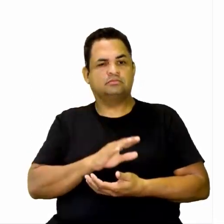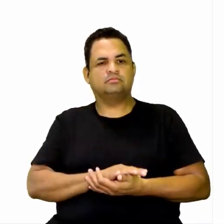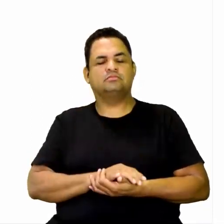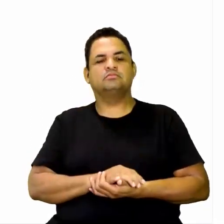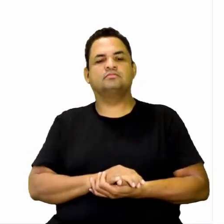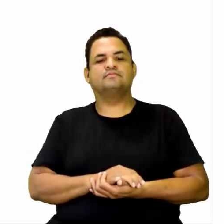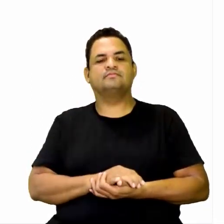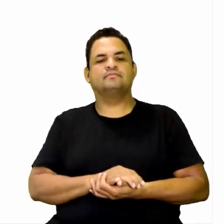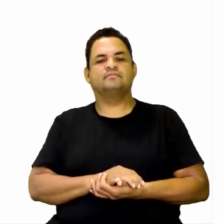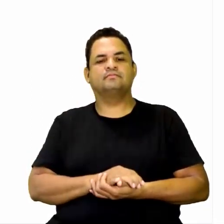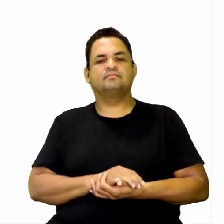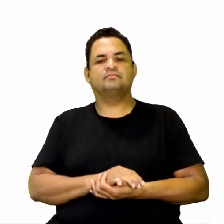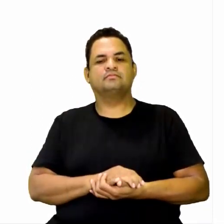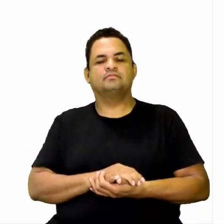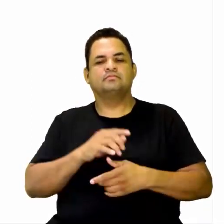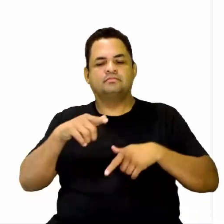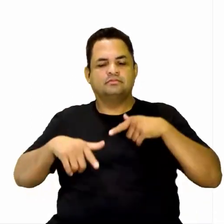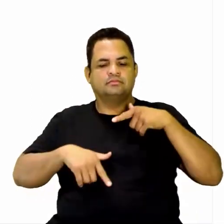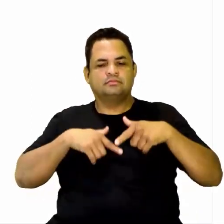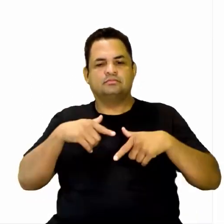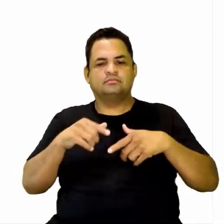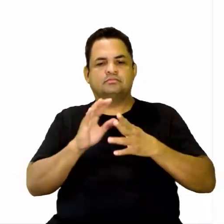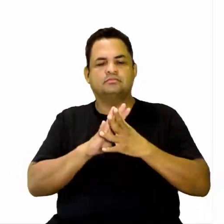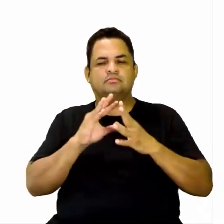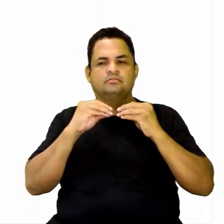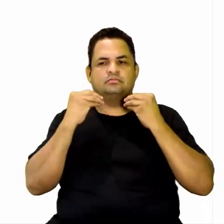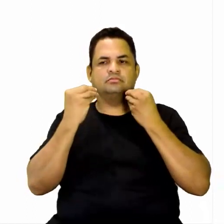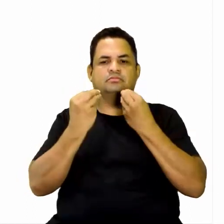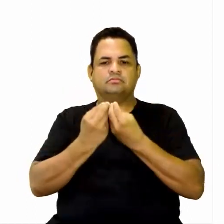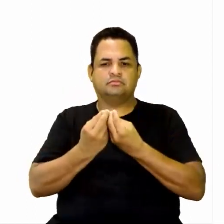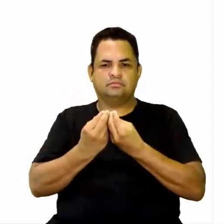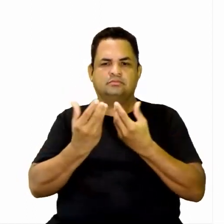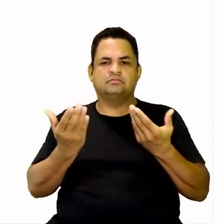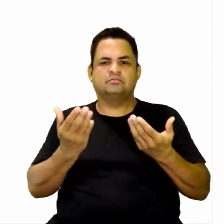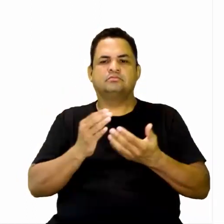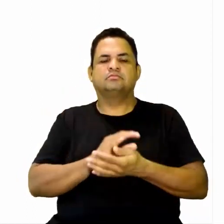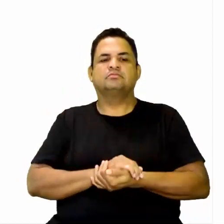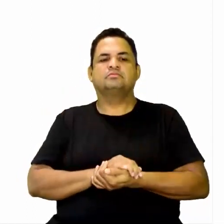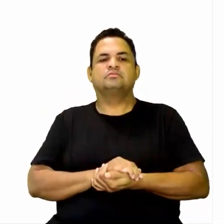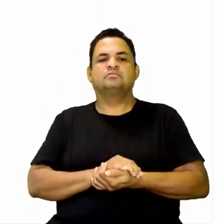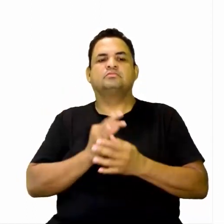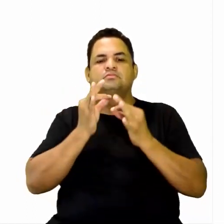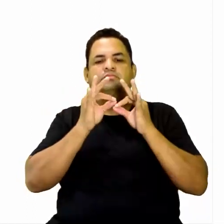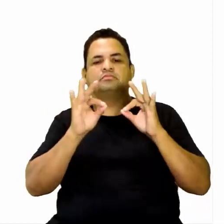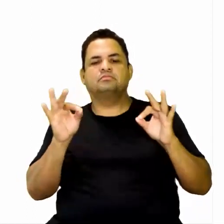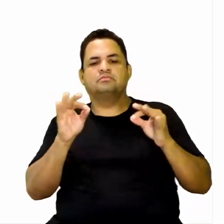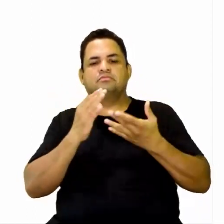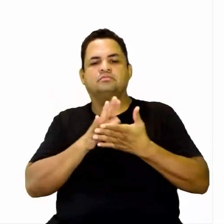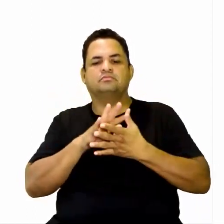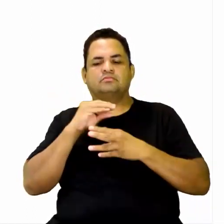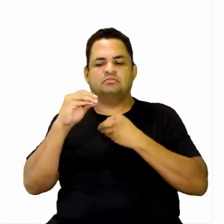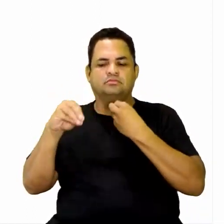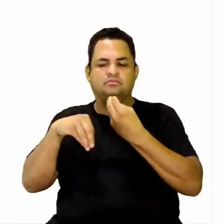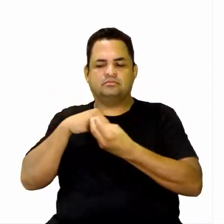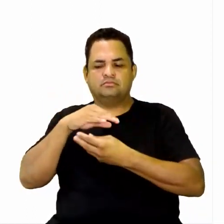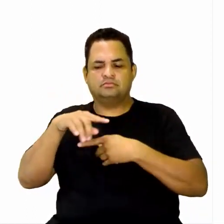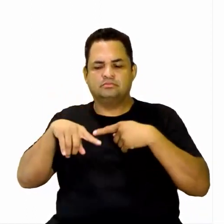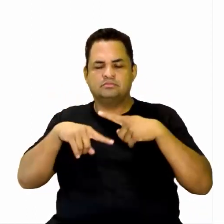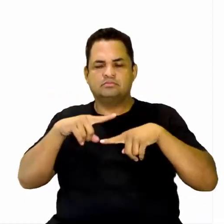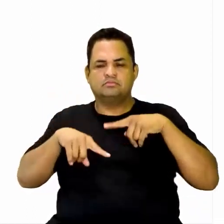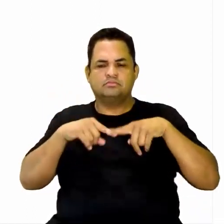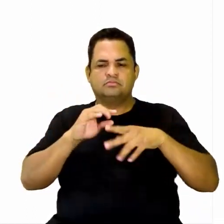ainda trabalhando com substâncias, né? Substâncias simples, compostas, misturas,